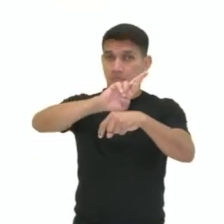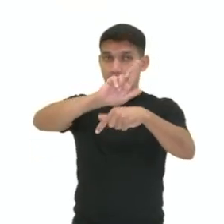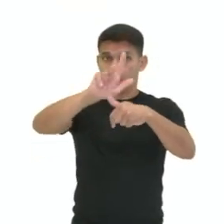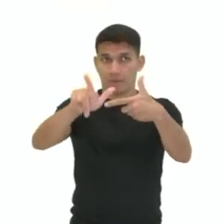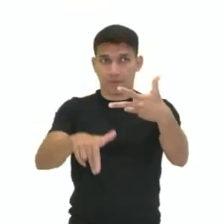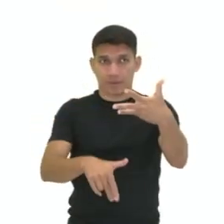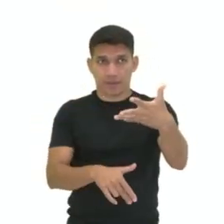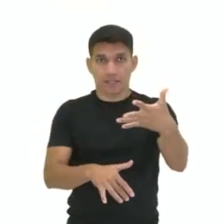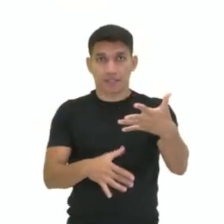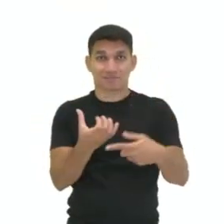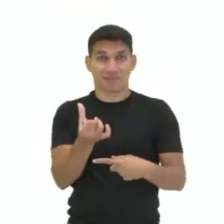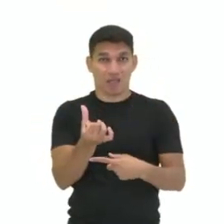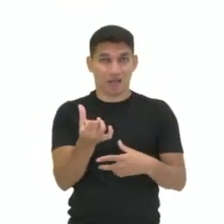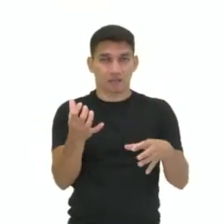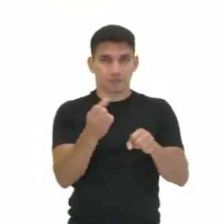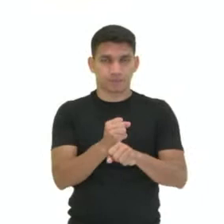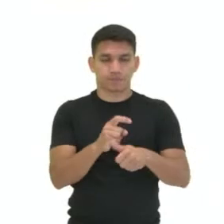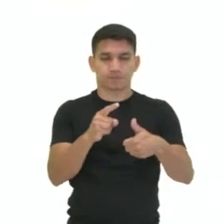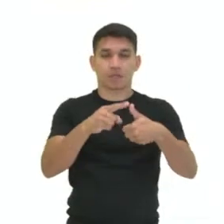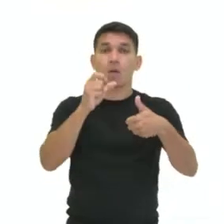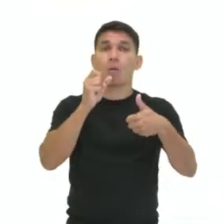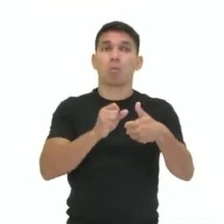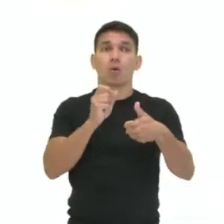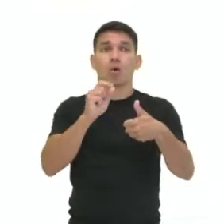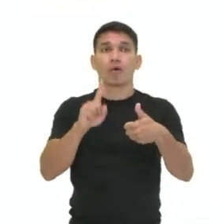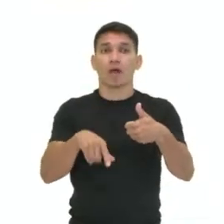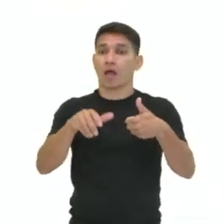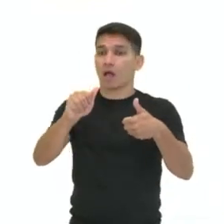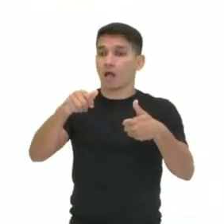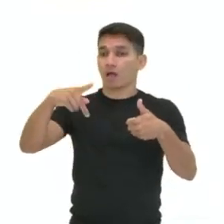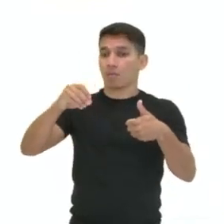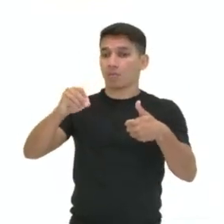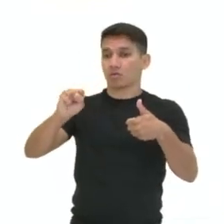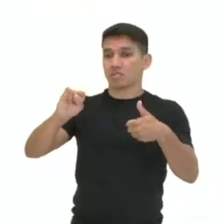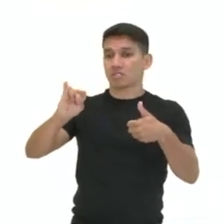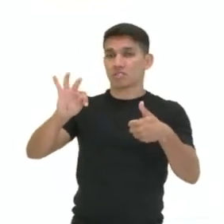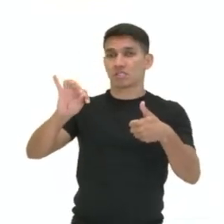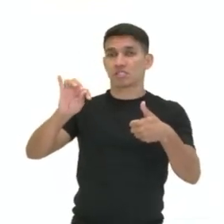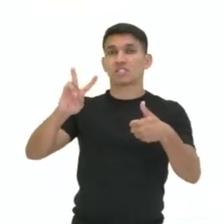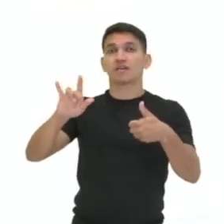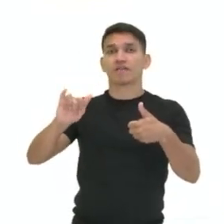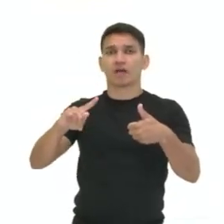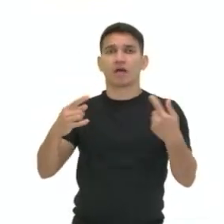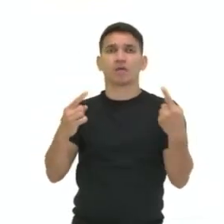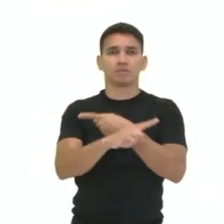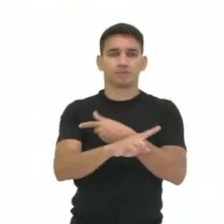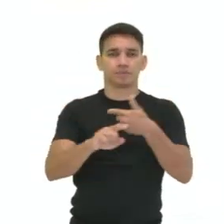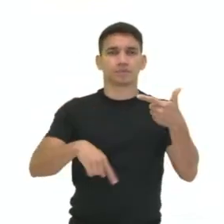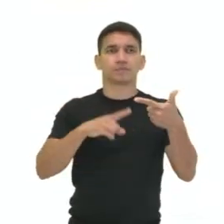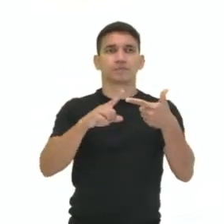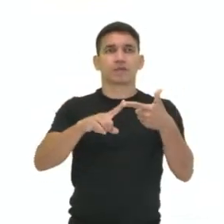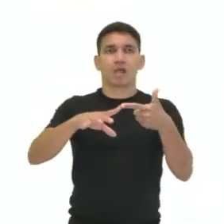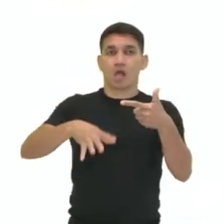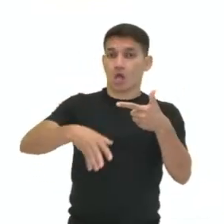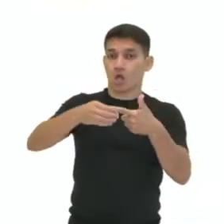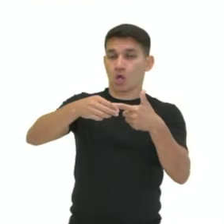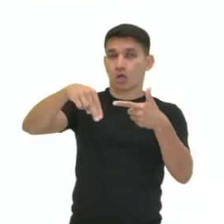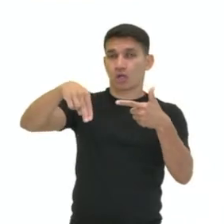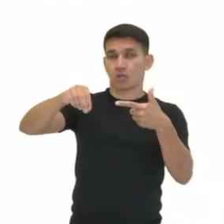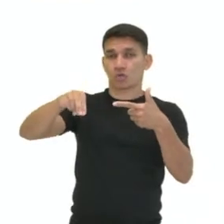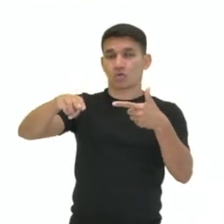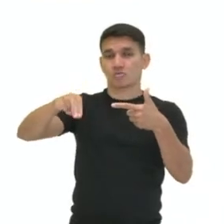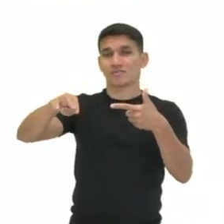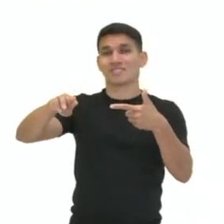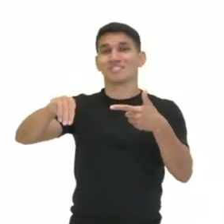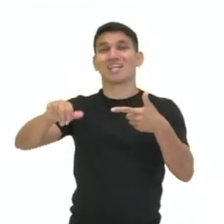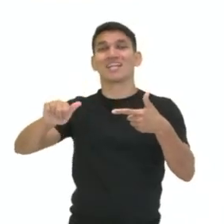seis possibilidades. Ela pode ser uma apositiva, quando tem a função de aposto, uma completiva nominal, quando tem a